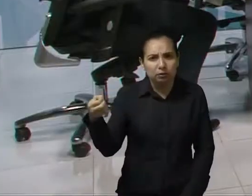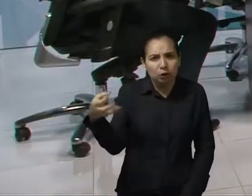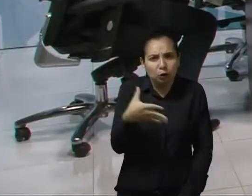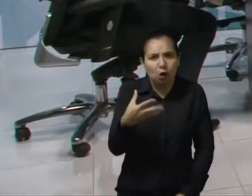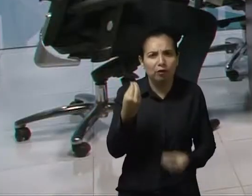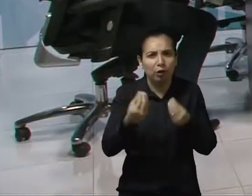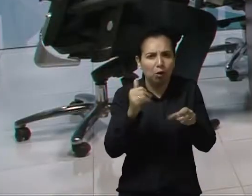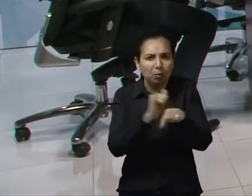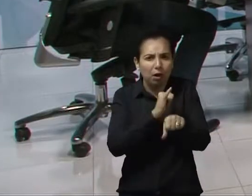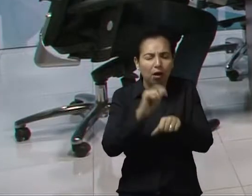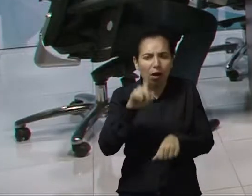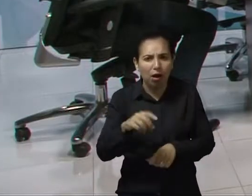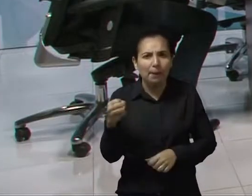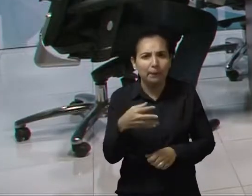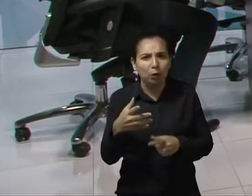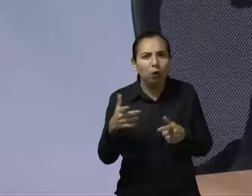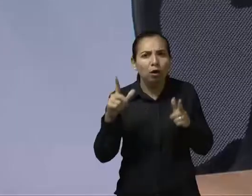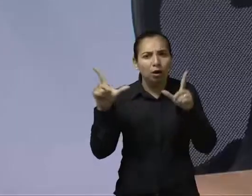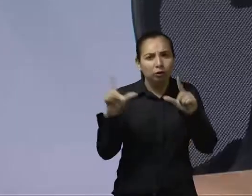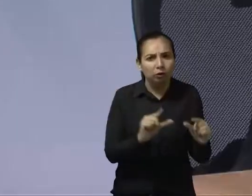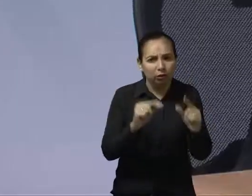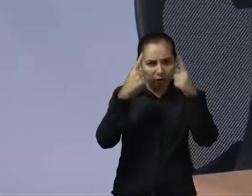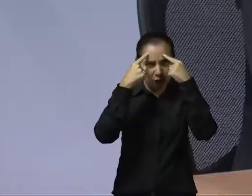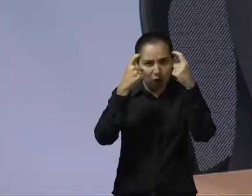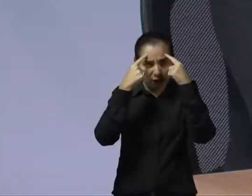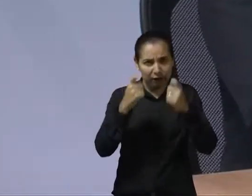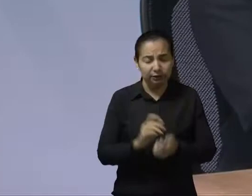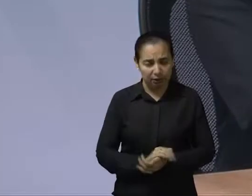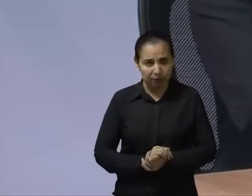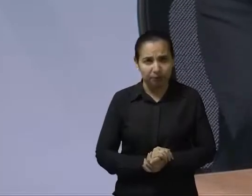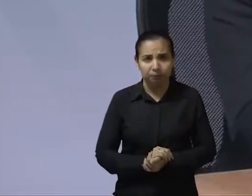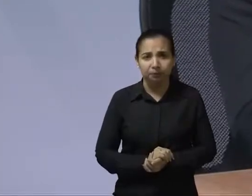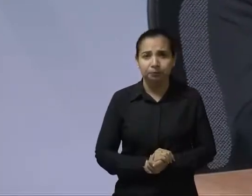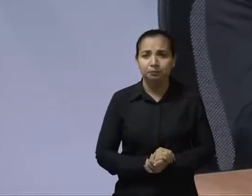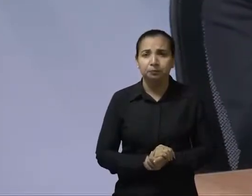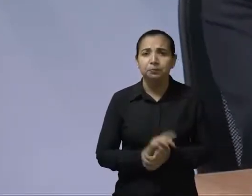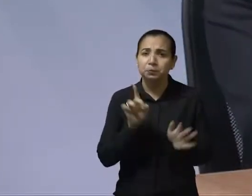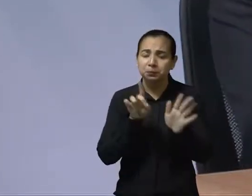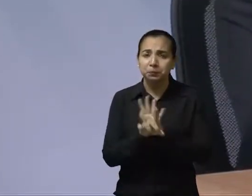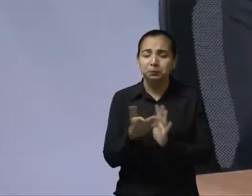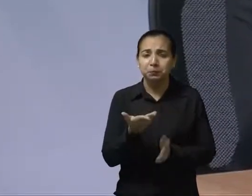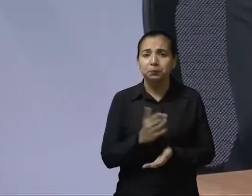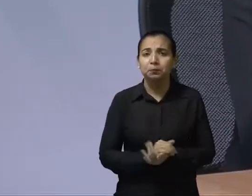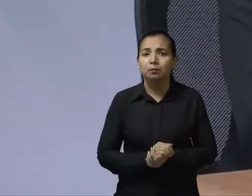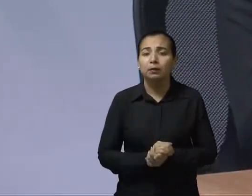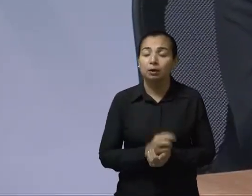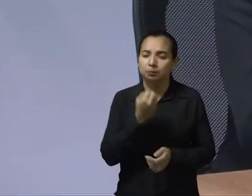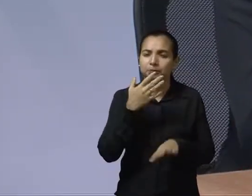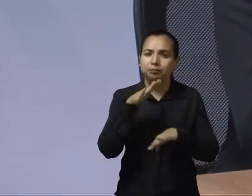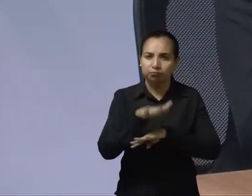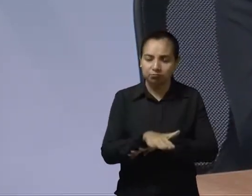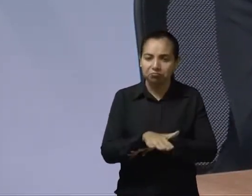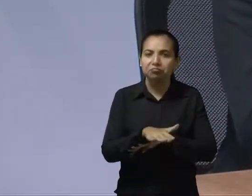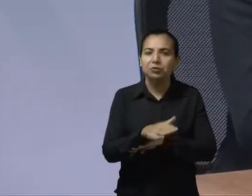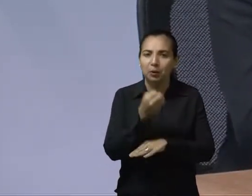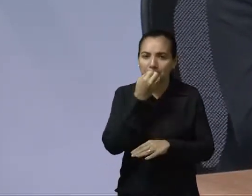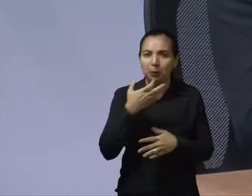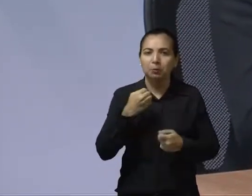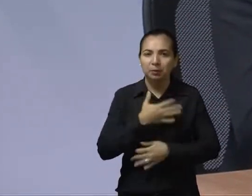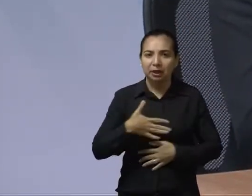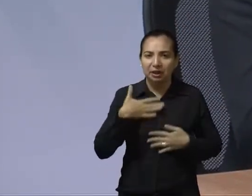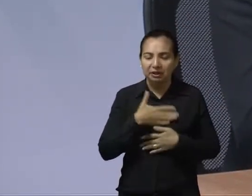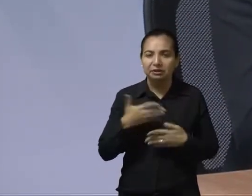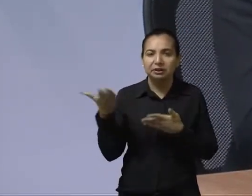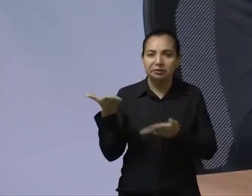problema da violência? Boa tarde, é sempre um prazer retornar aqui ao seu programa,